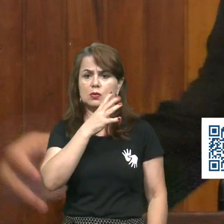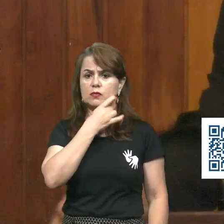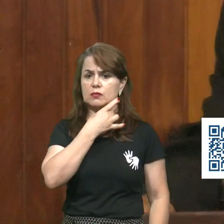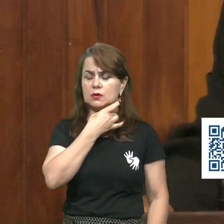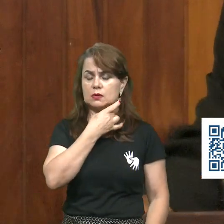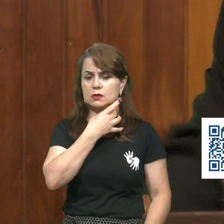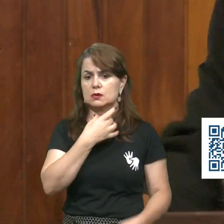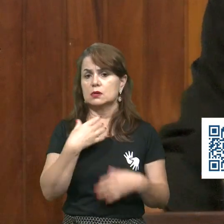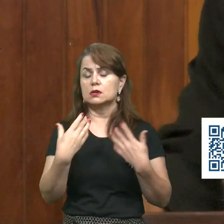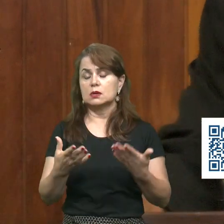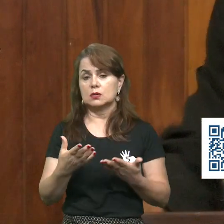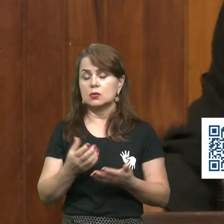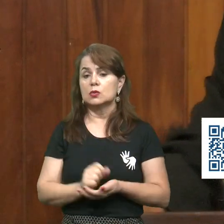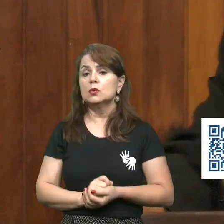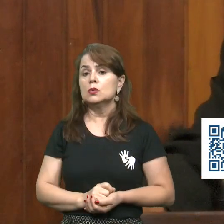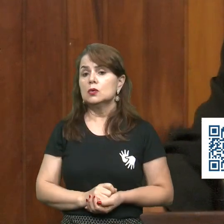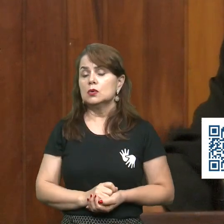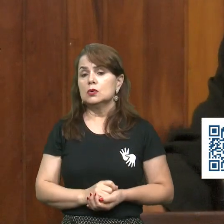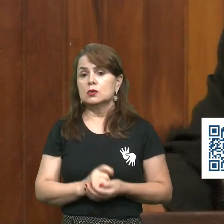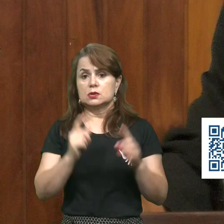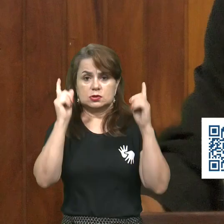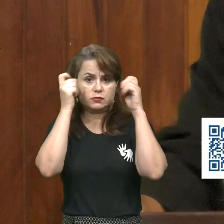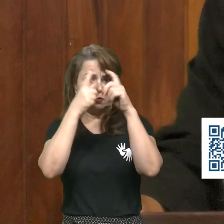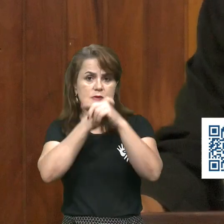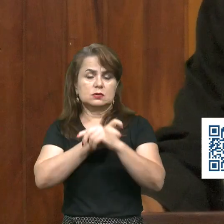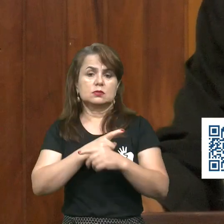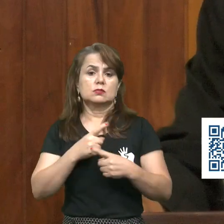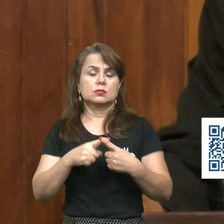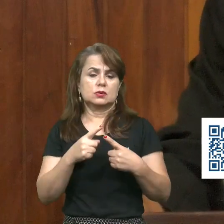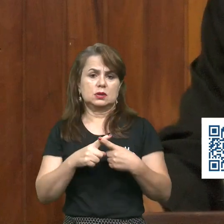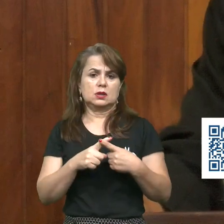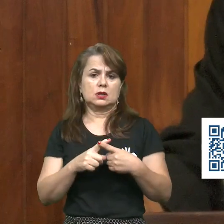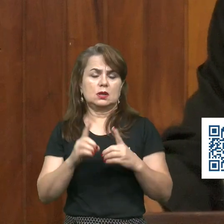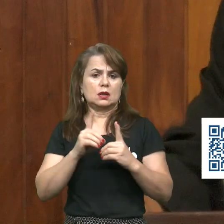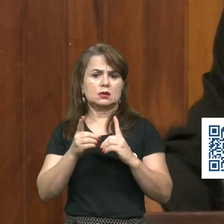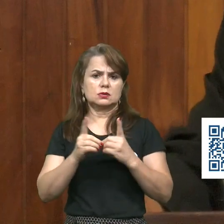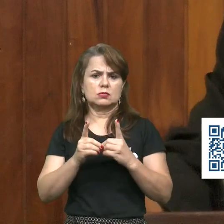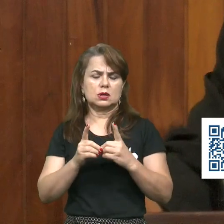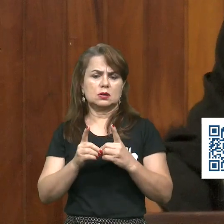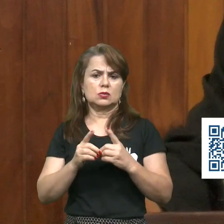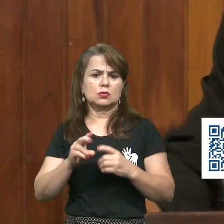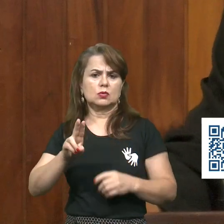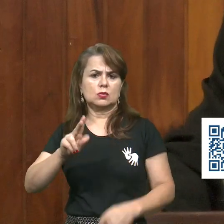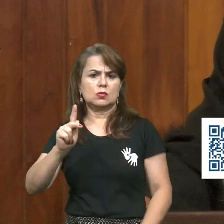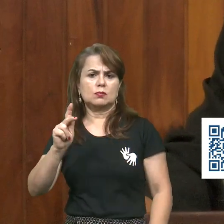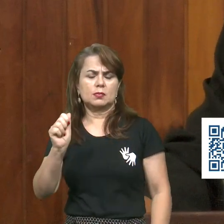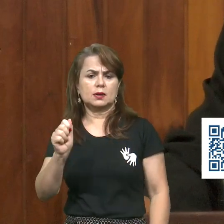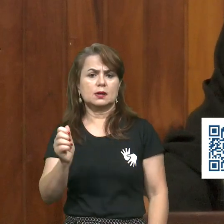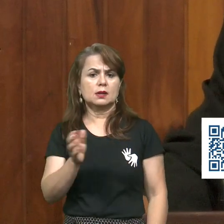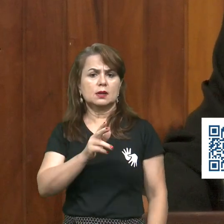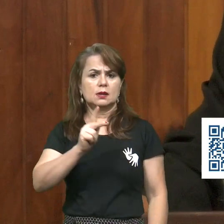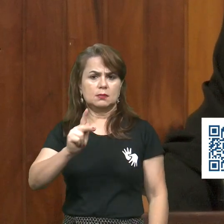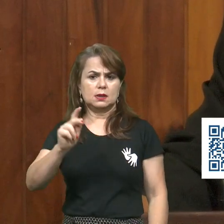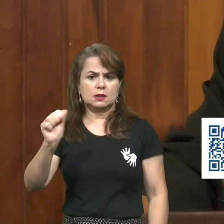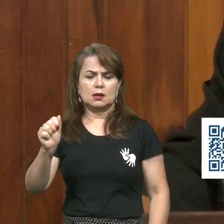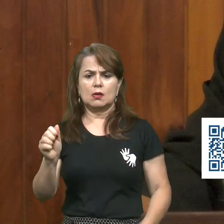vejo, haja vista aqui que o atendimento está super lotado. Então, nesse requerimento, eu venho pedir